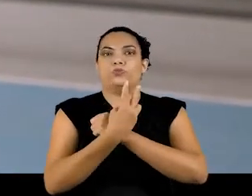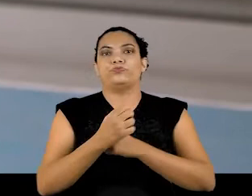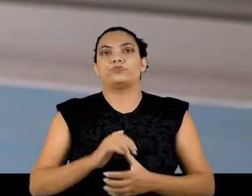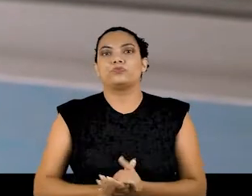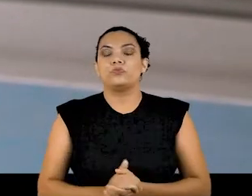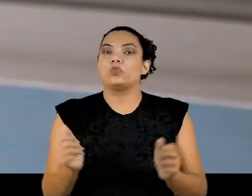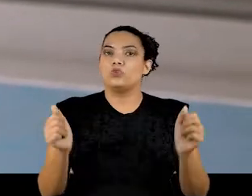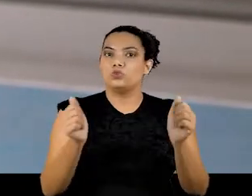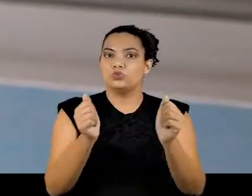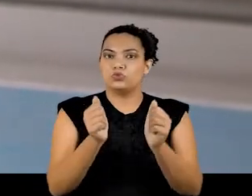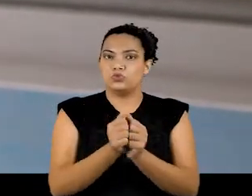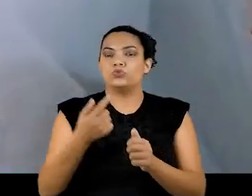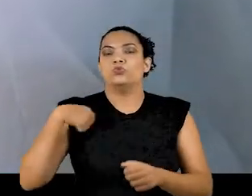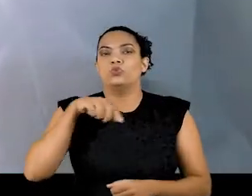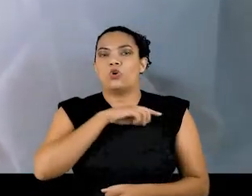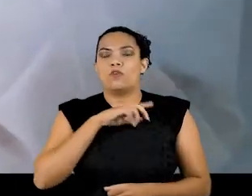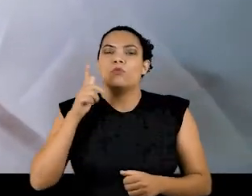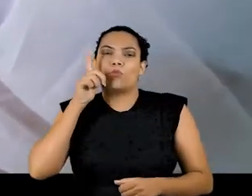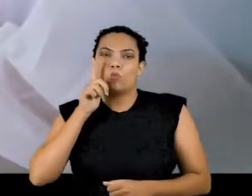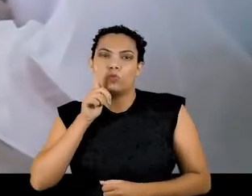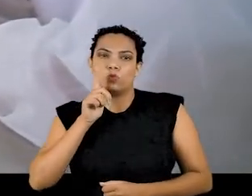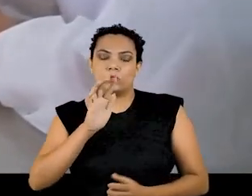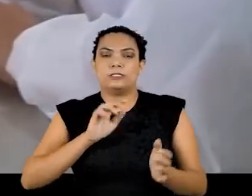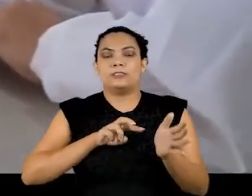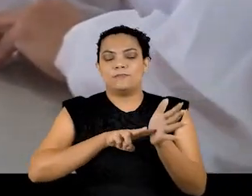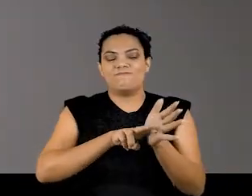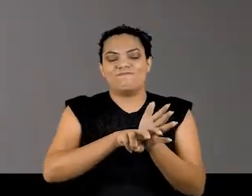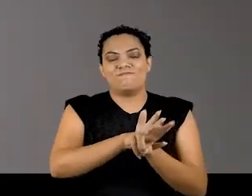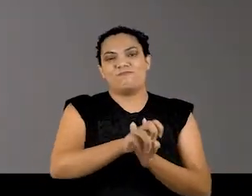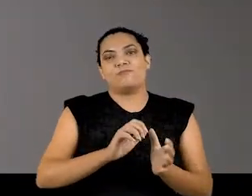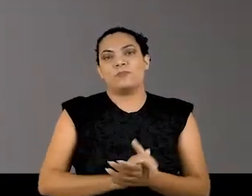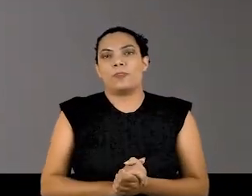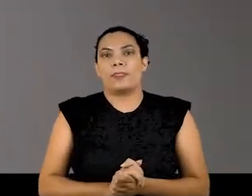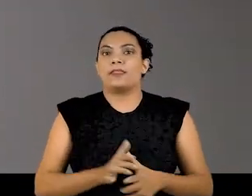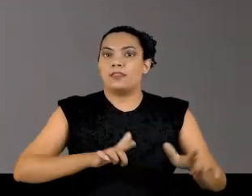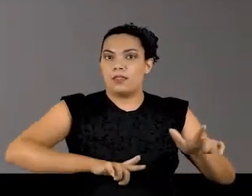possam estar mais protegidos. Juntos, nós vamos vencer esse